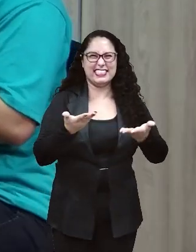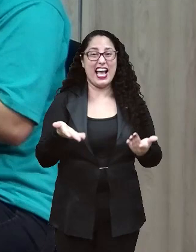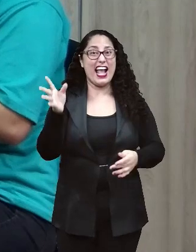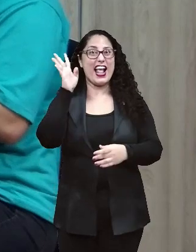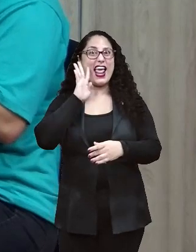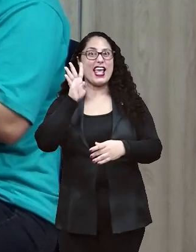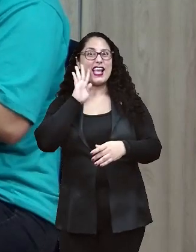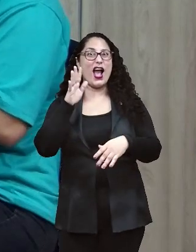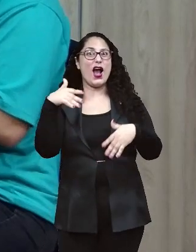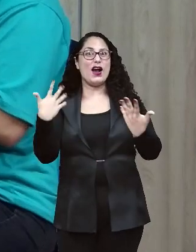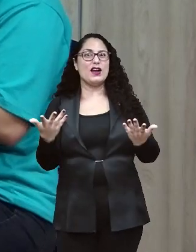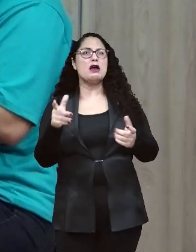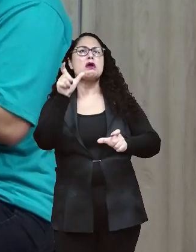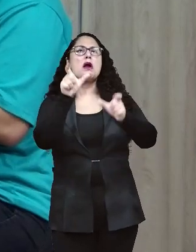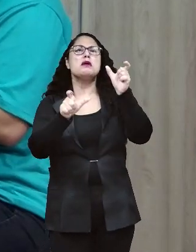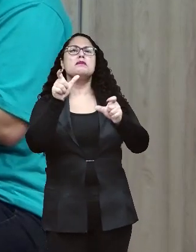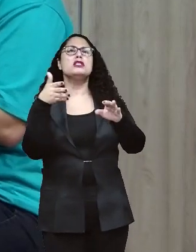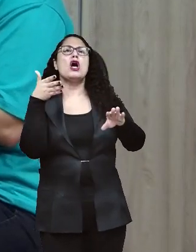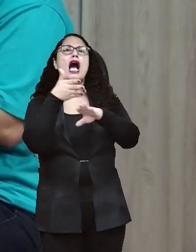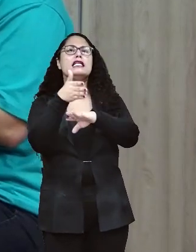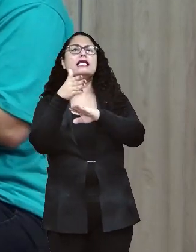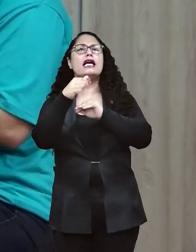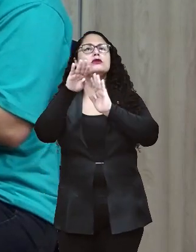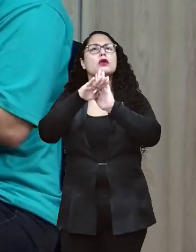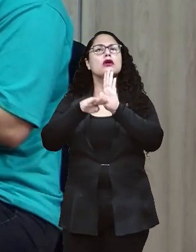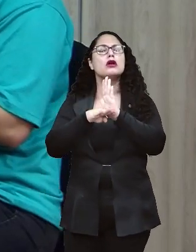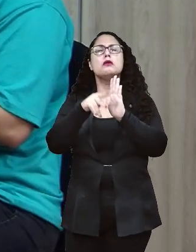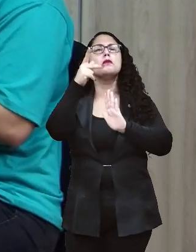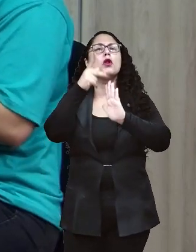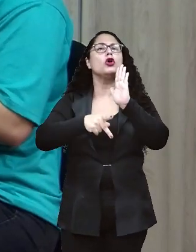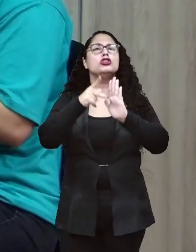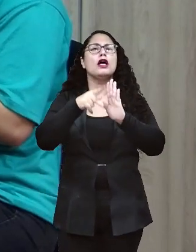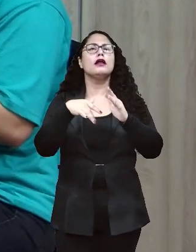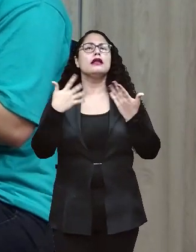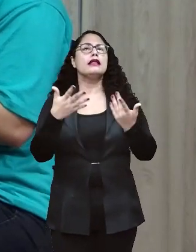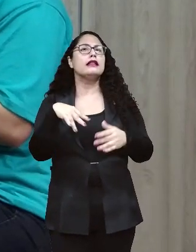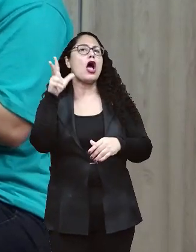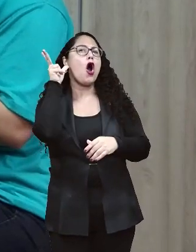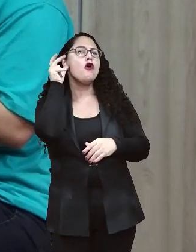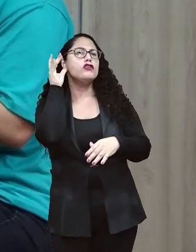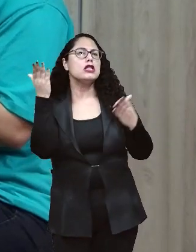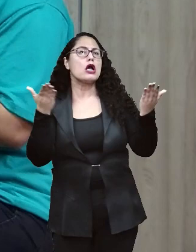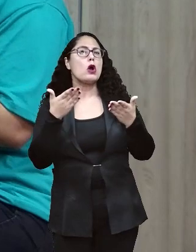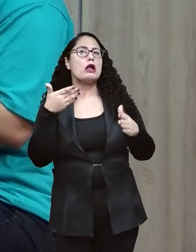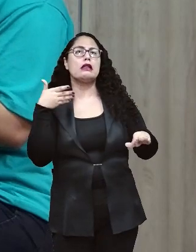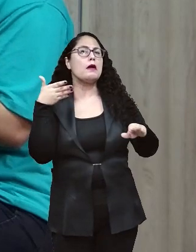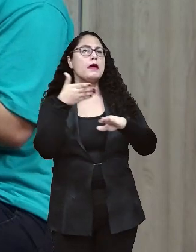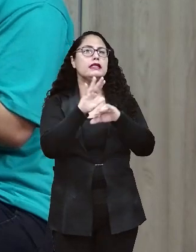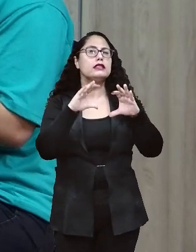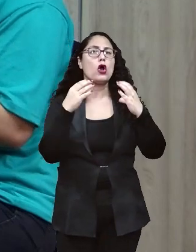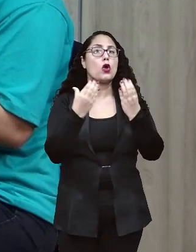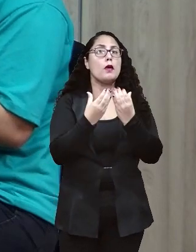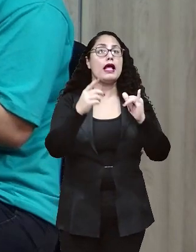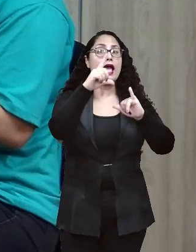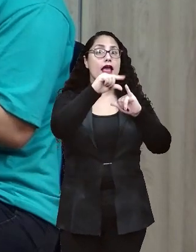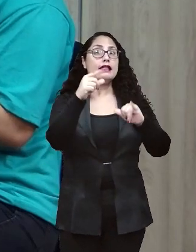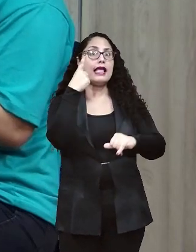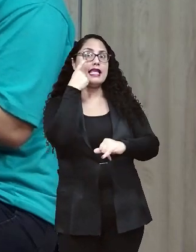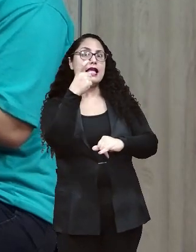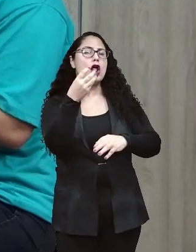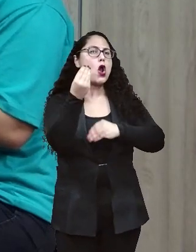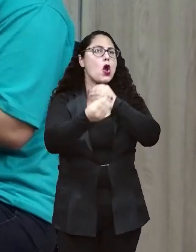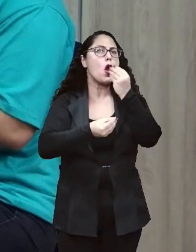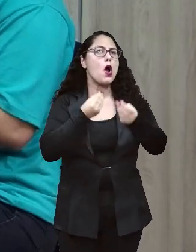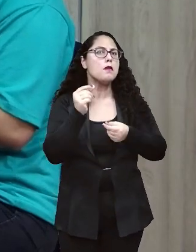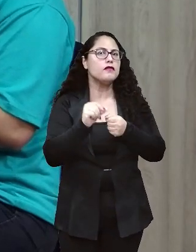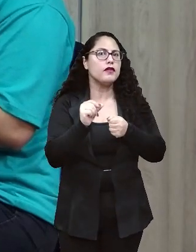E como as pessoas acessam esses programas, esses projetos? Quem está ouvindo agora e não faz parte da comunidade IFB e tem interesse, como